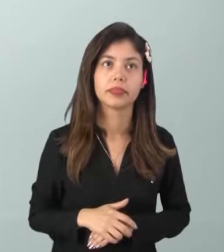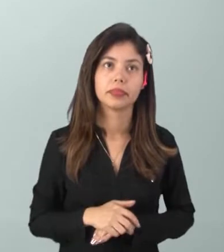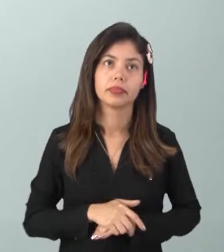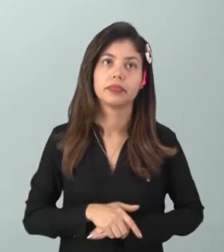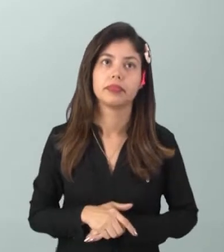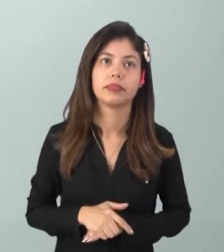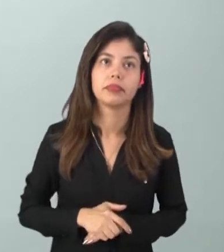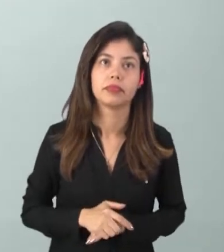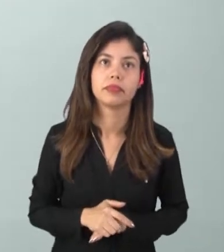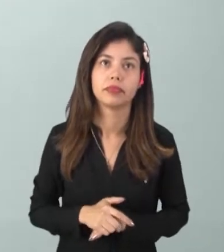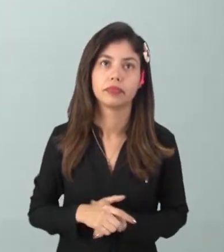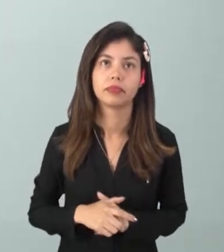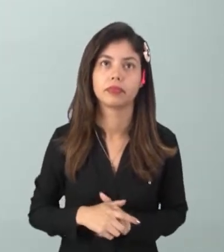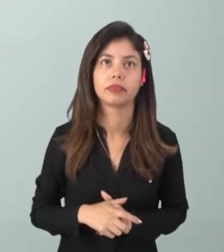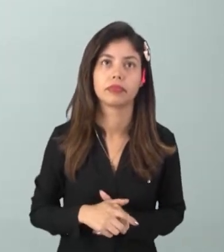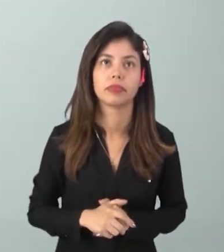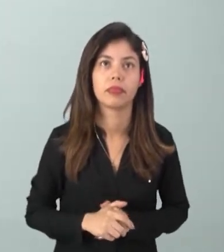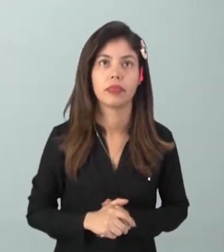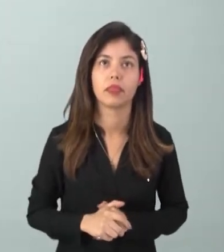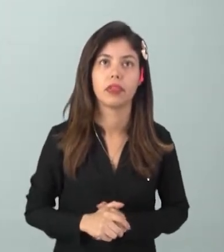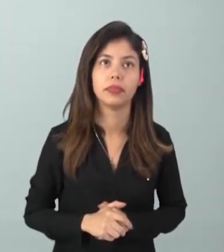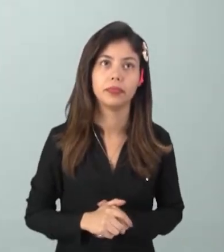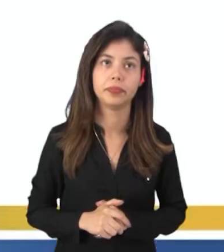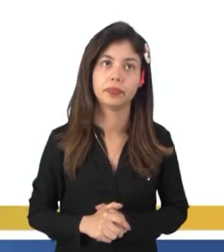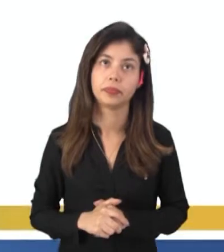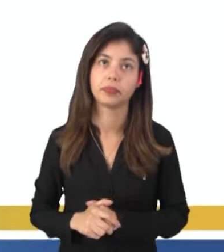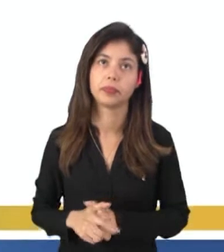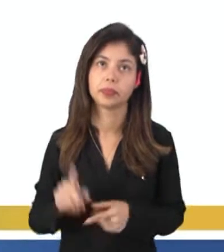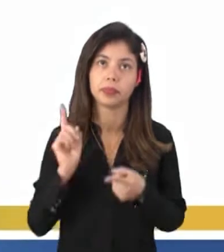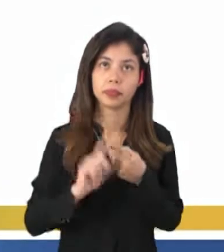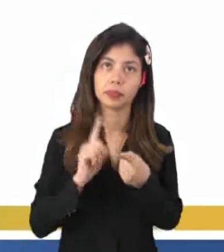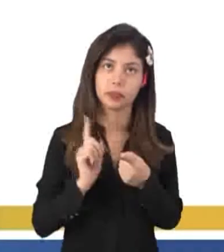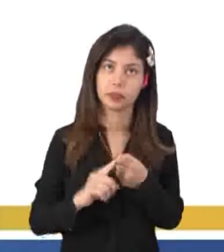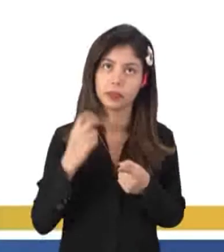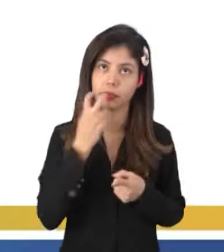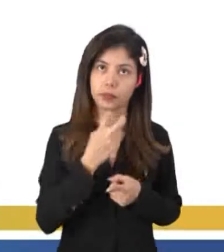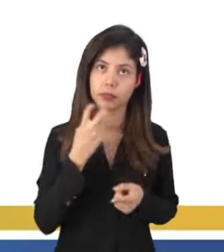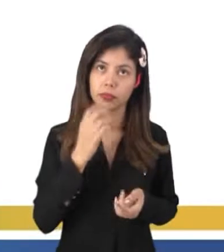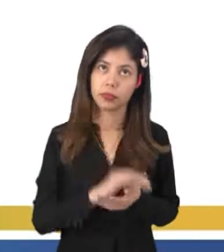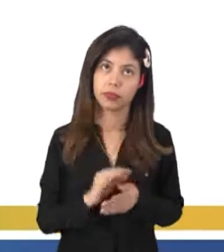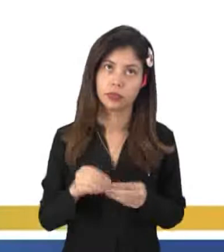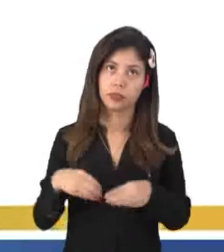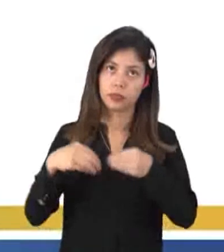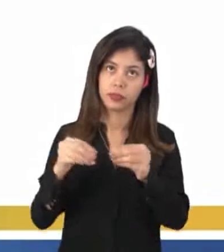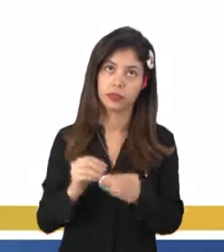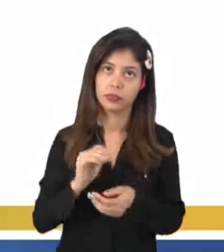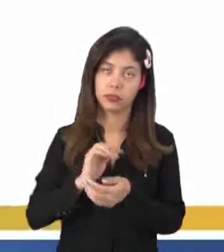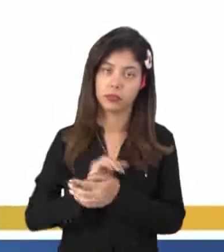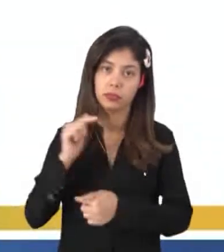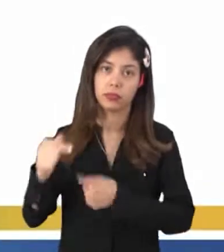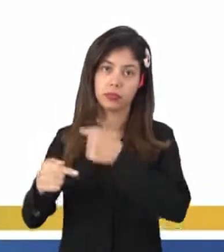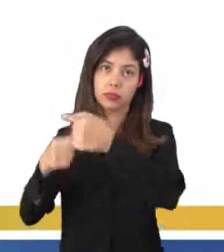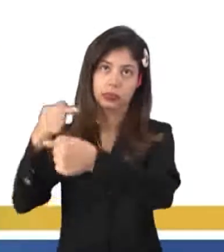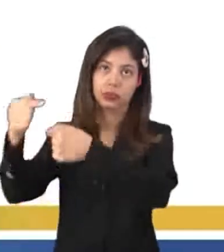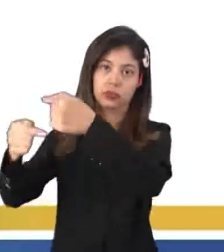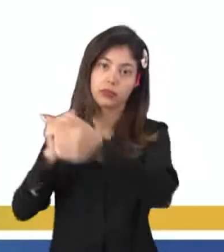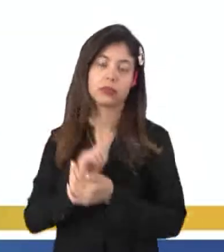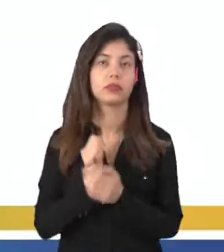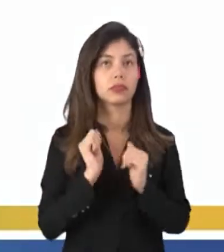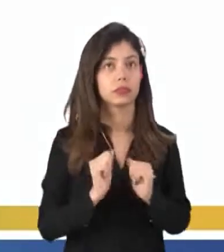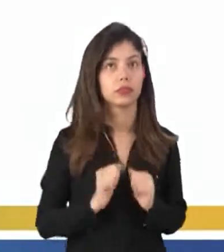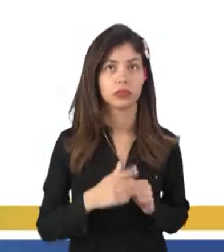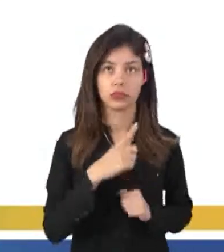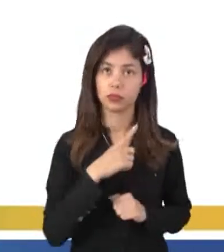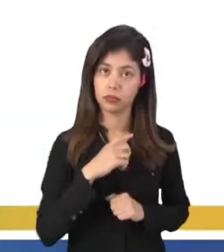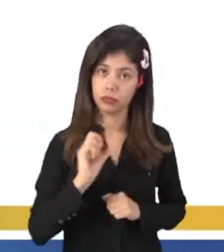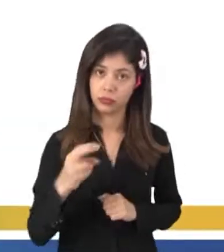temos aí no campo 1 ainda, na tradição oral, são transmitidas de geração a geração e podem ou não